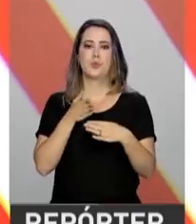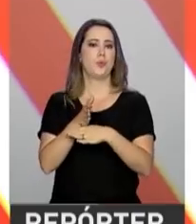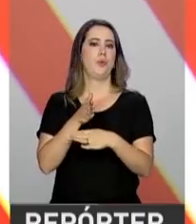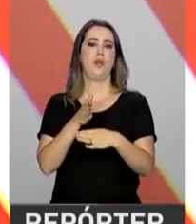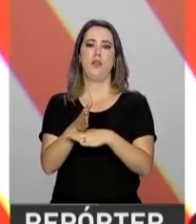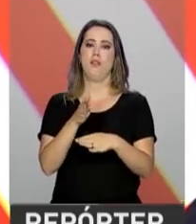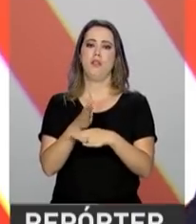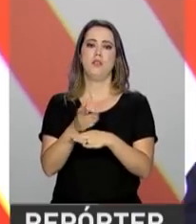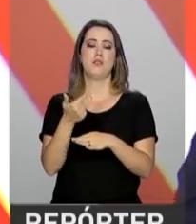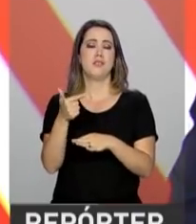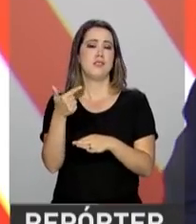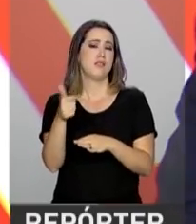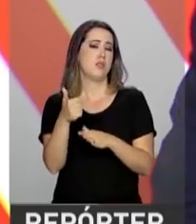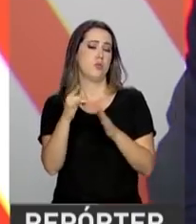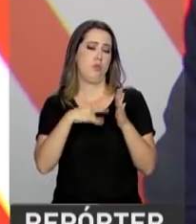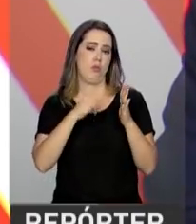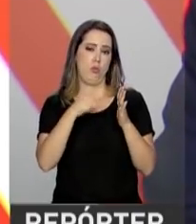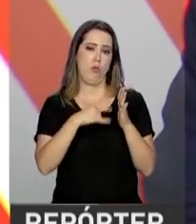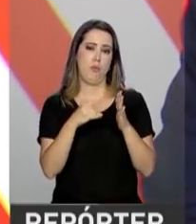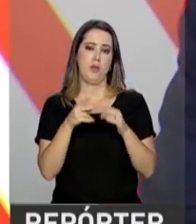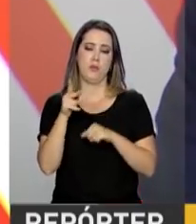entrar ilegalmente no país.